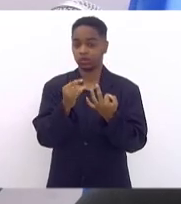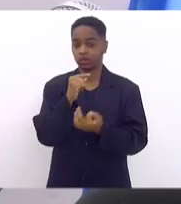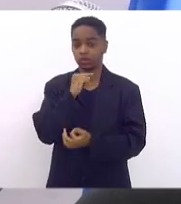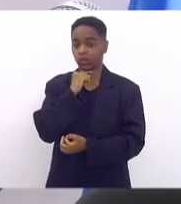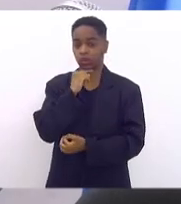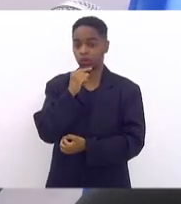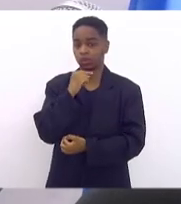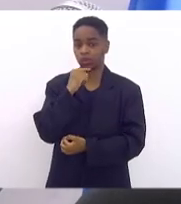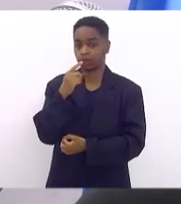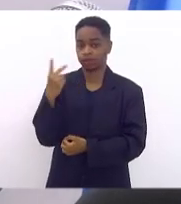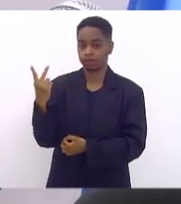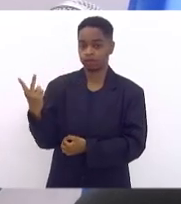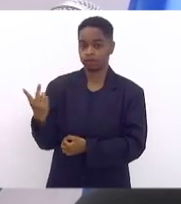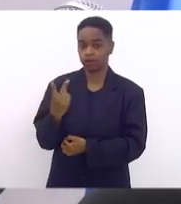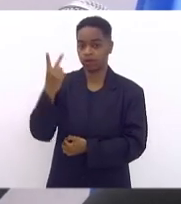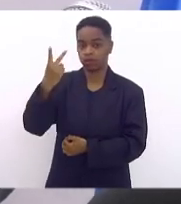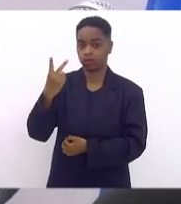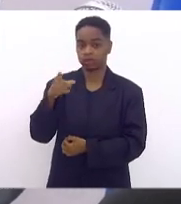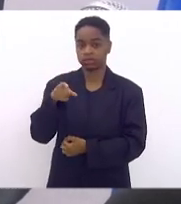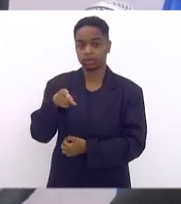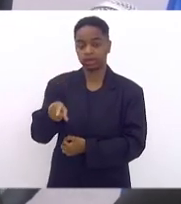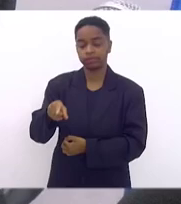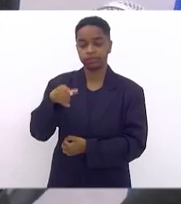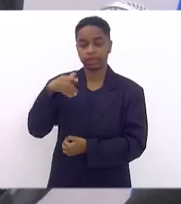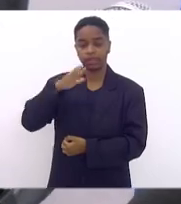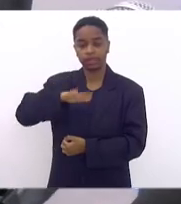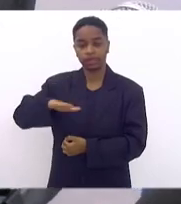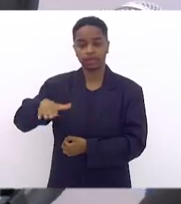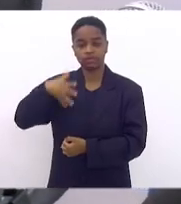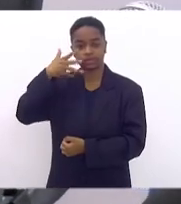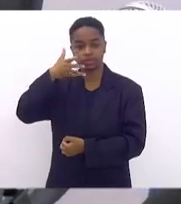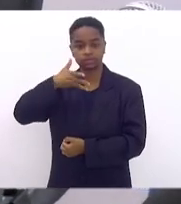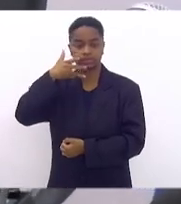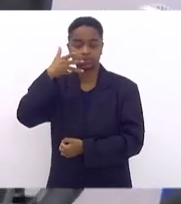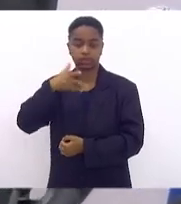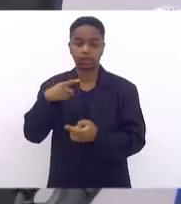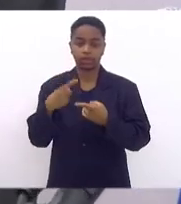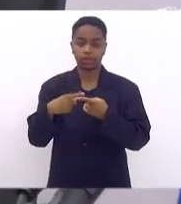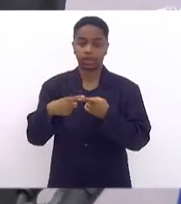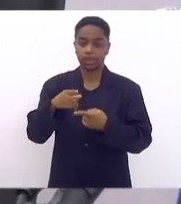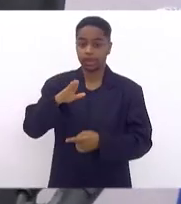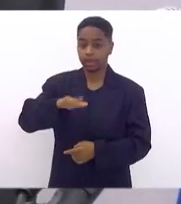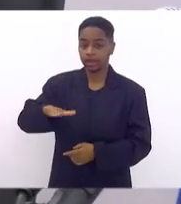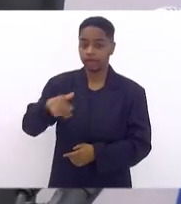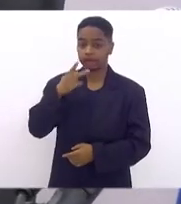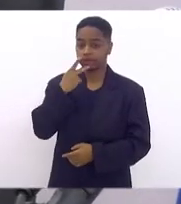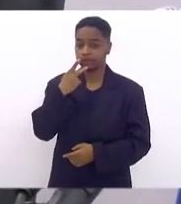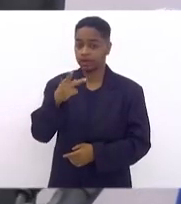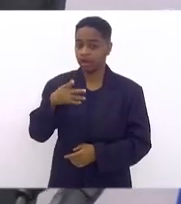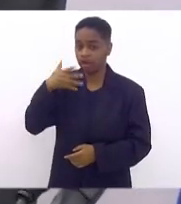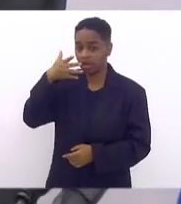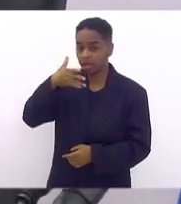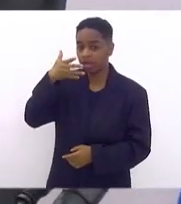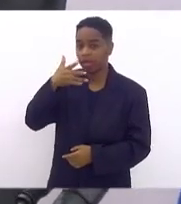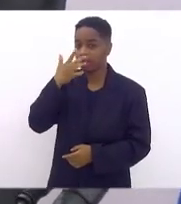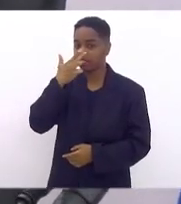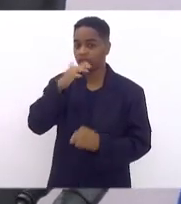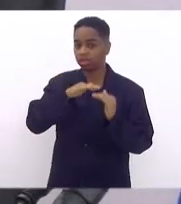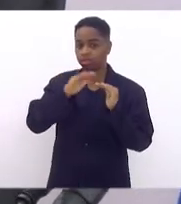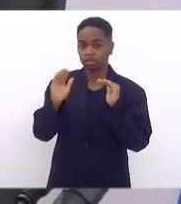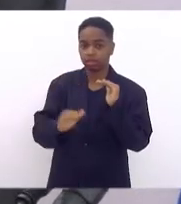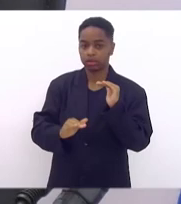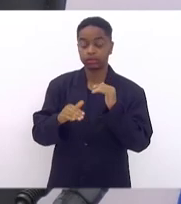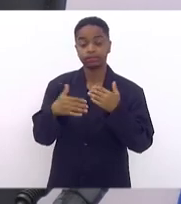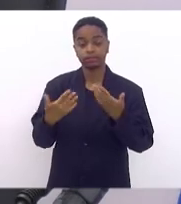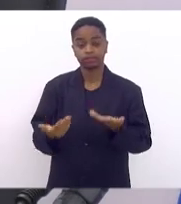de valorizar a fala da criança. A fala da criança, ela é desqualificada, né? Então, a minha